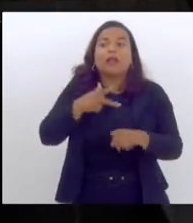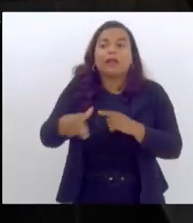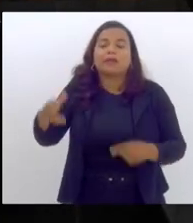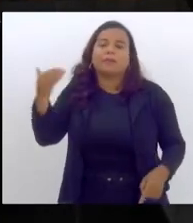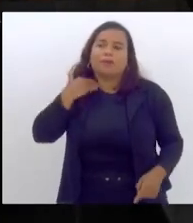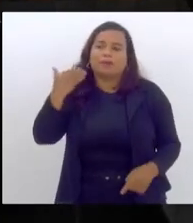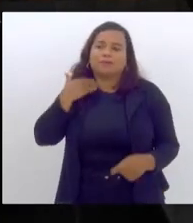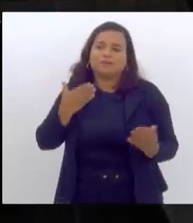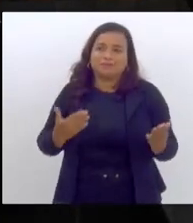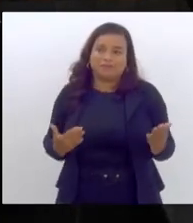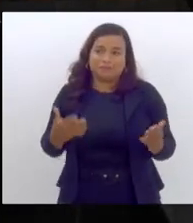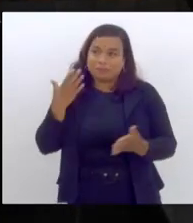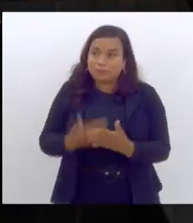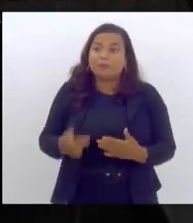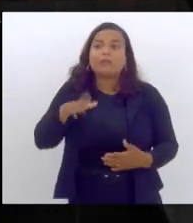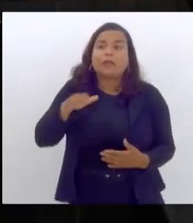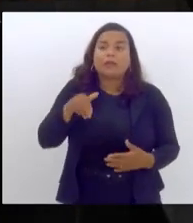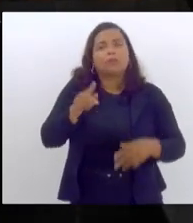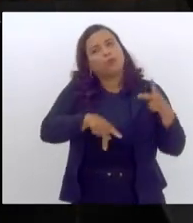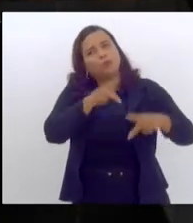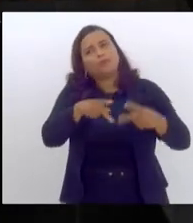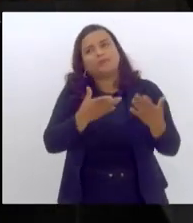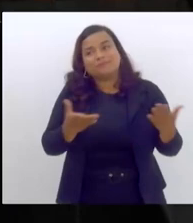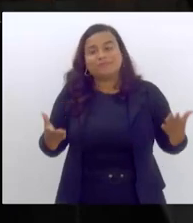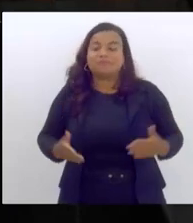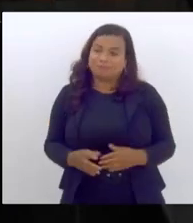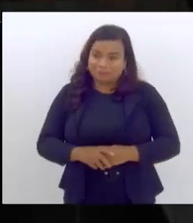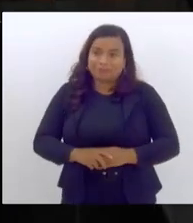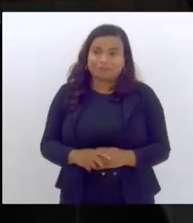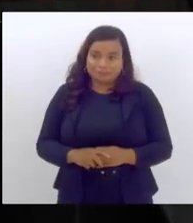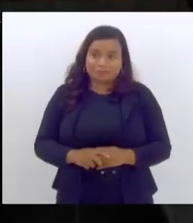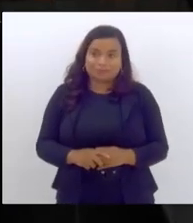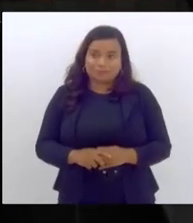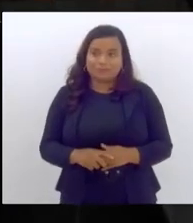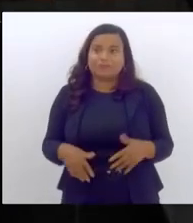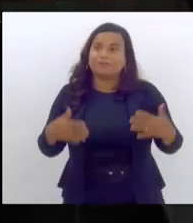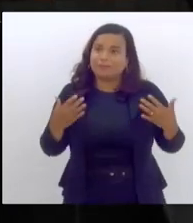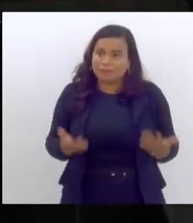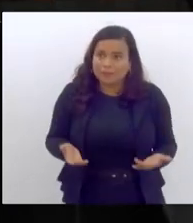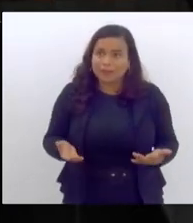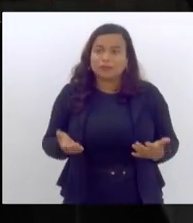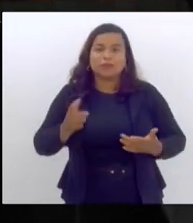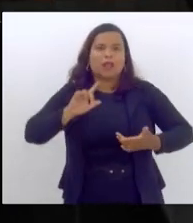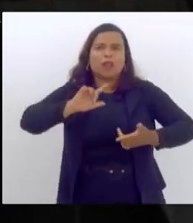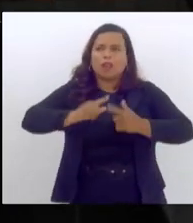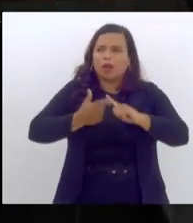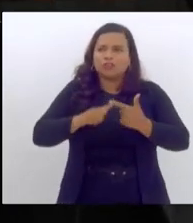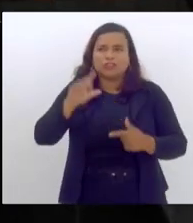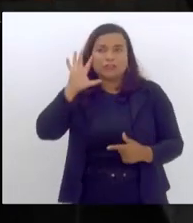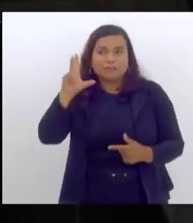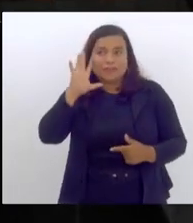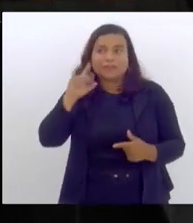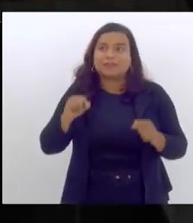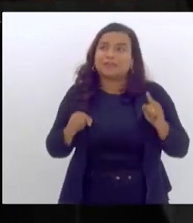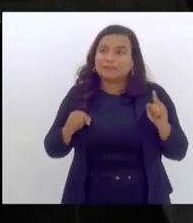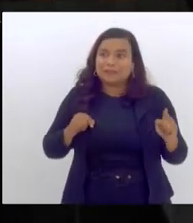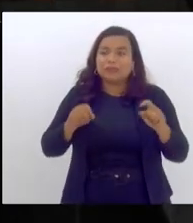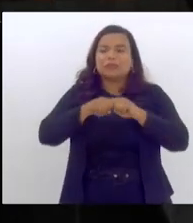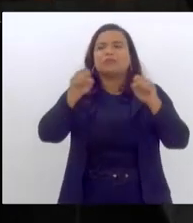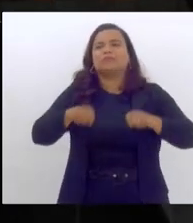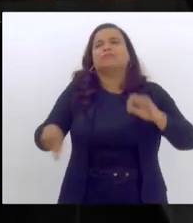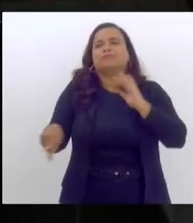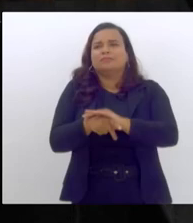Quem perde? O povo brasileiro. Então, é essa lógica do